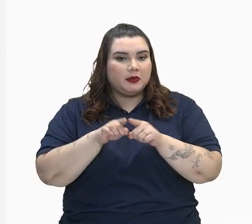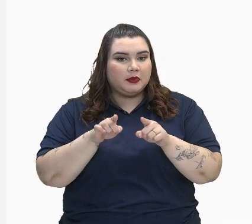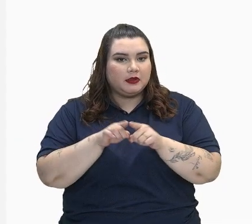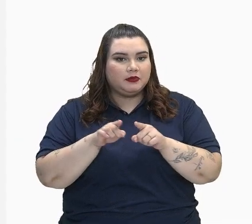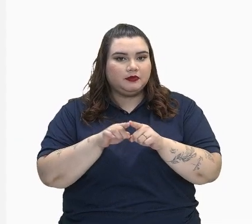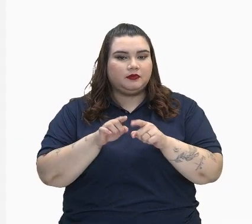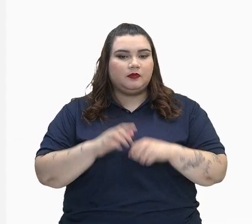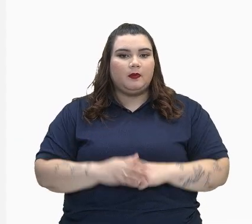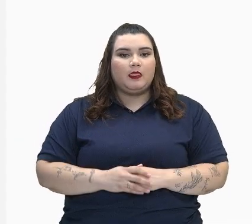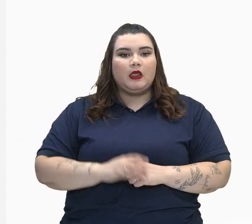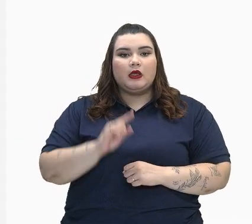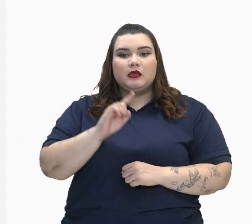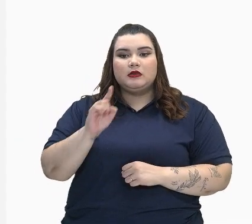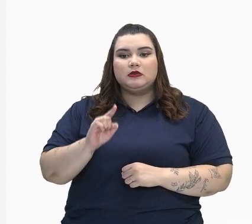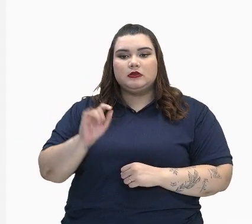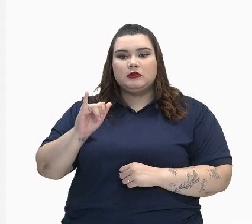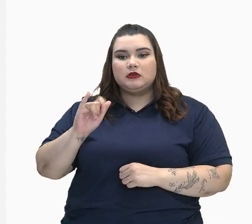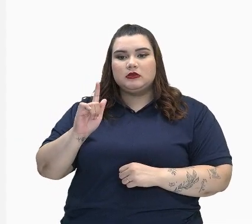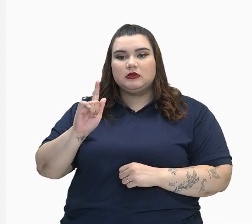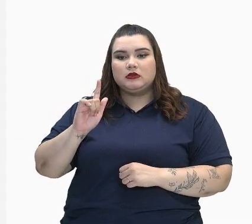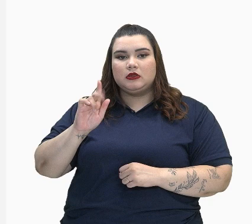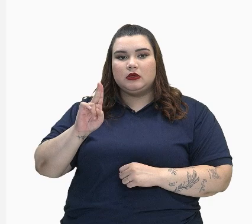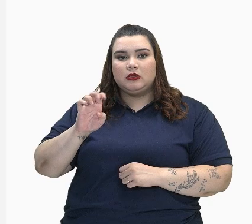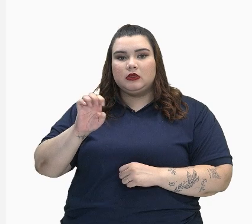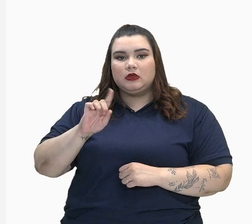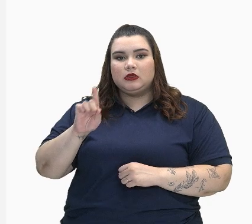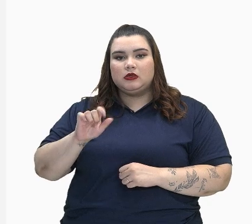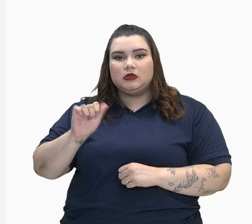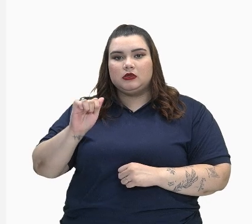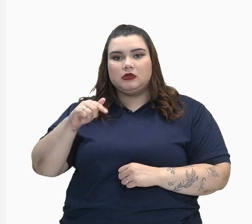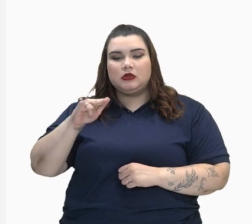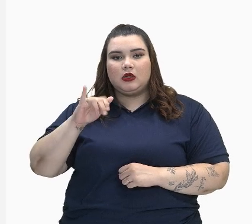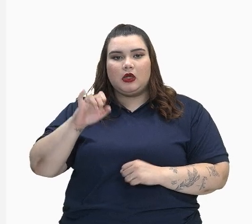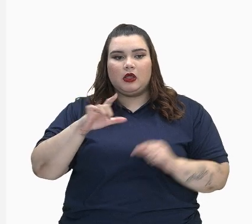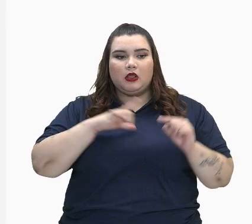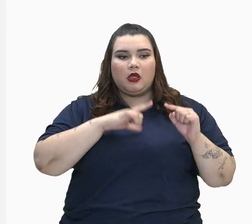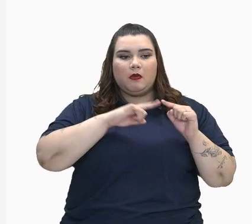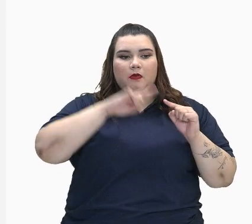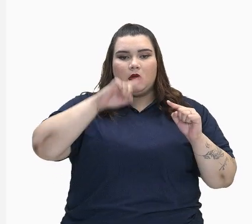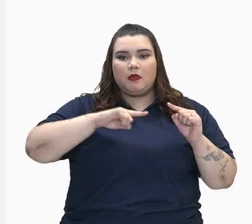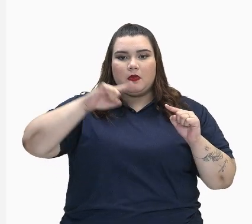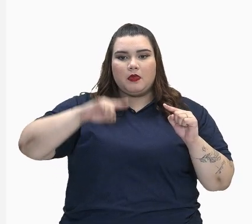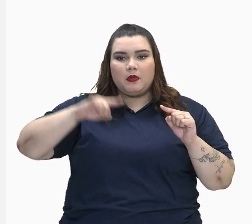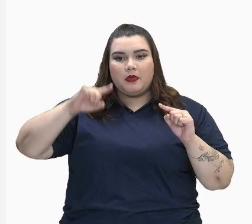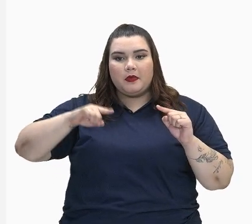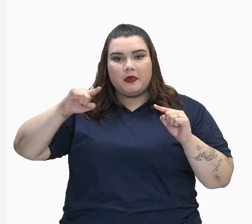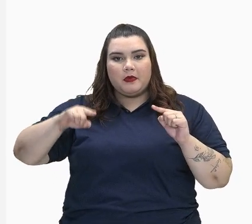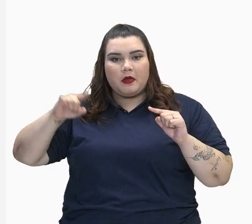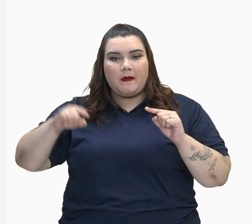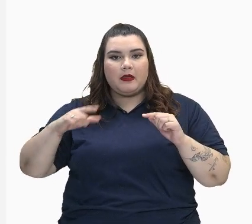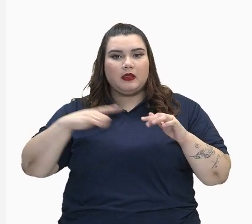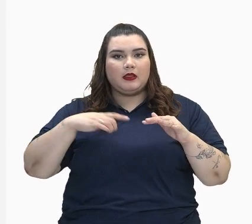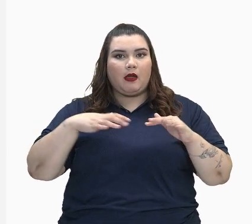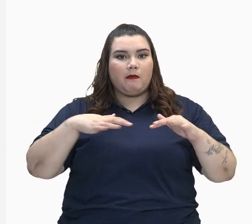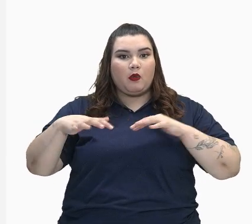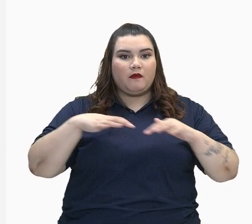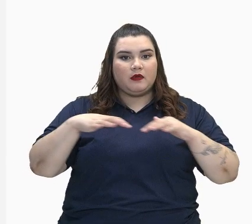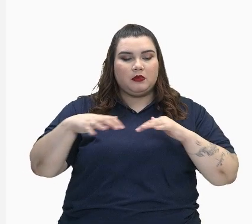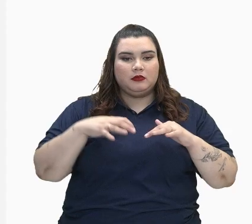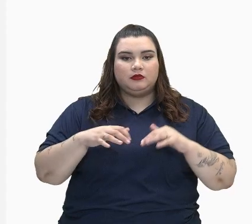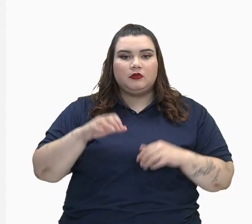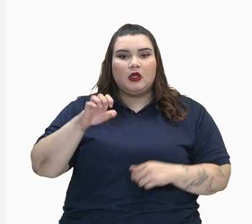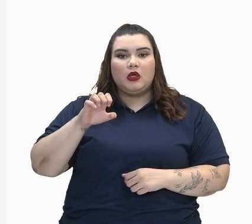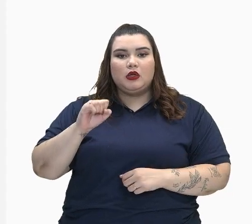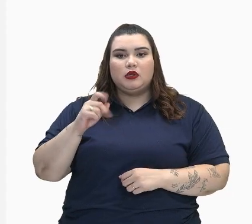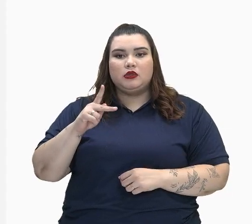linha zigue-zague, que transmite tensão e agitação. Nós temos a espiral,